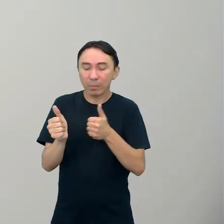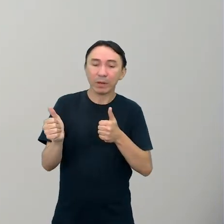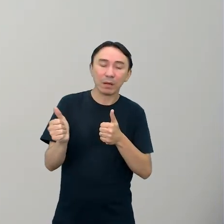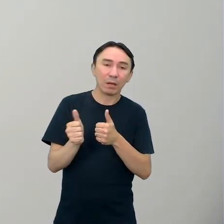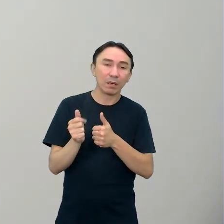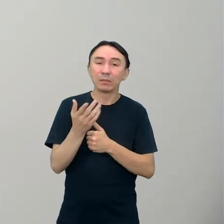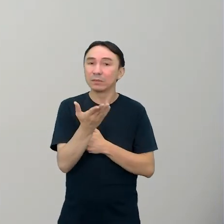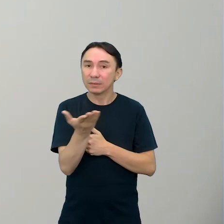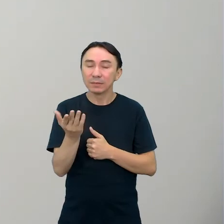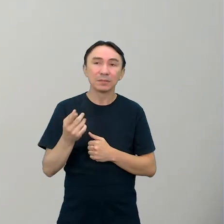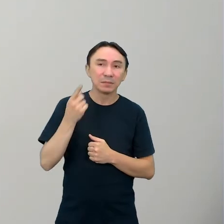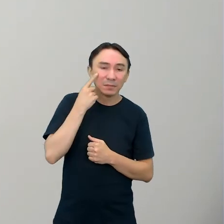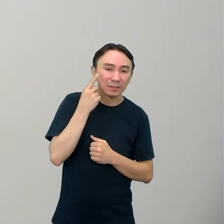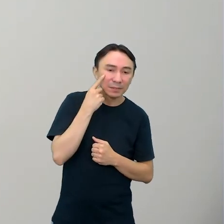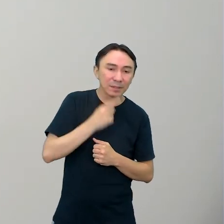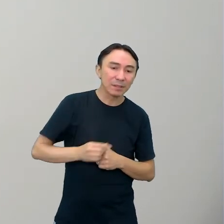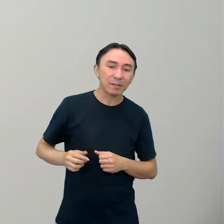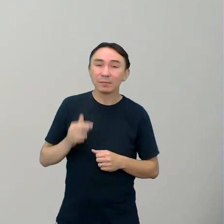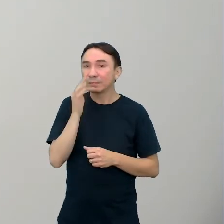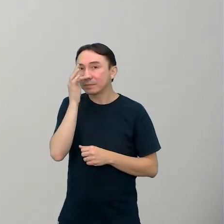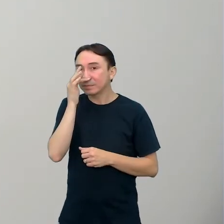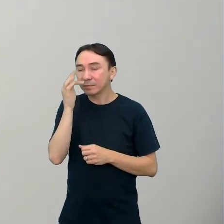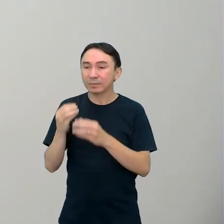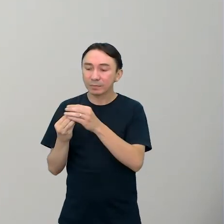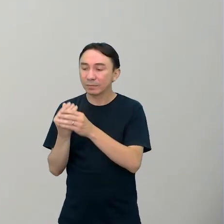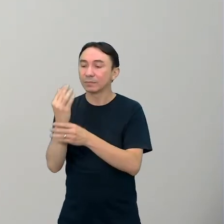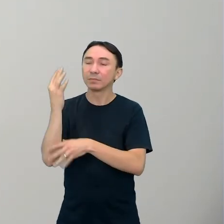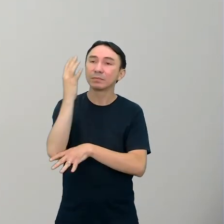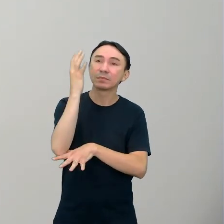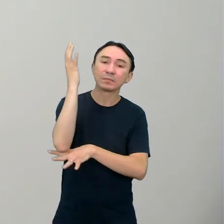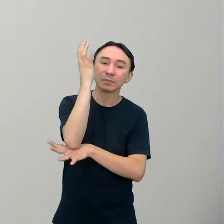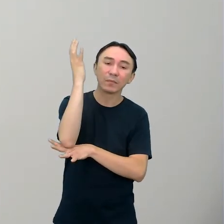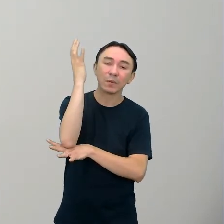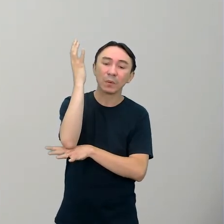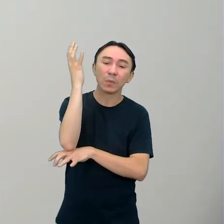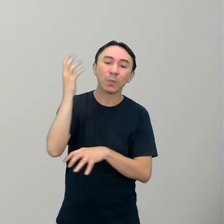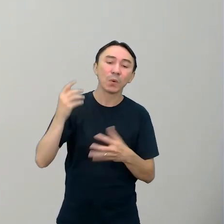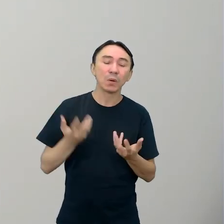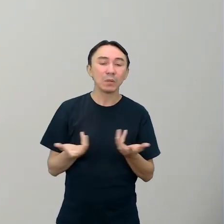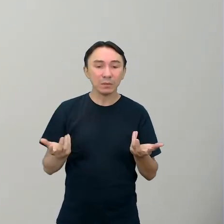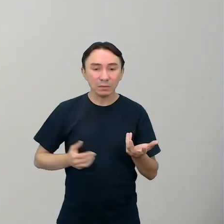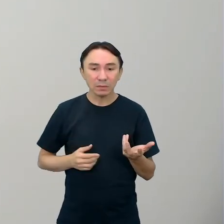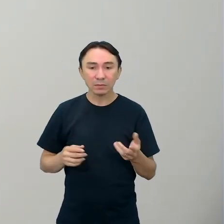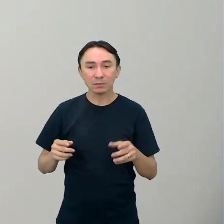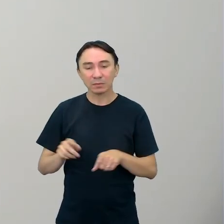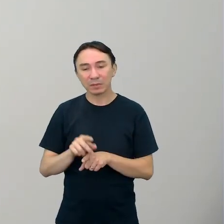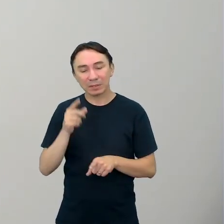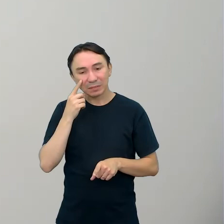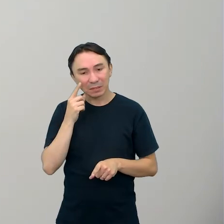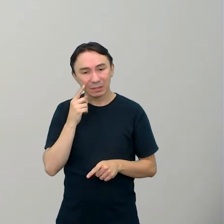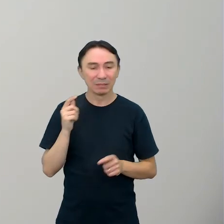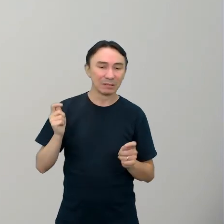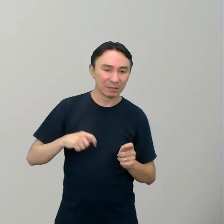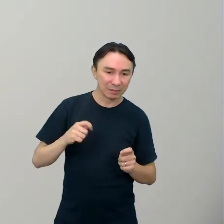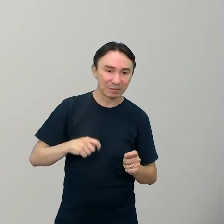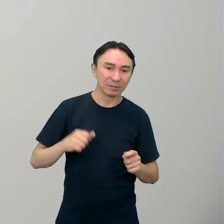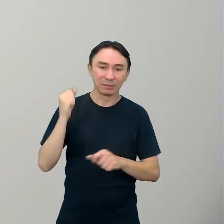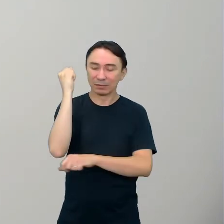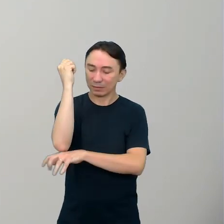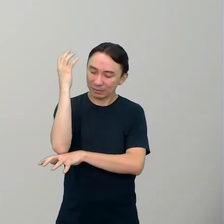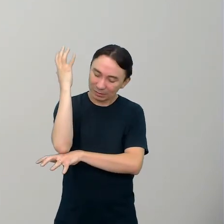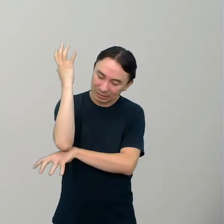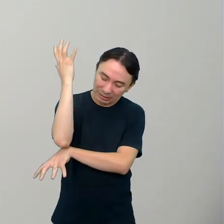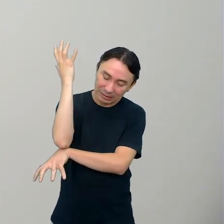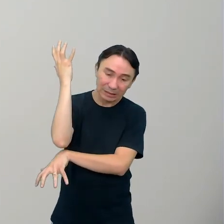tem aí por perto. Vejam também se vocês conseguem identificar quais são os tipos de raízes. Se é aquela raiz, né, como da grama,